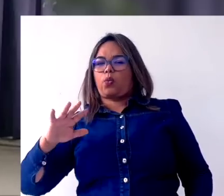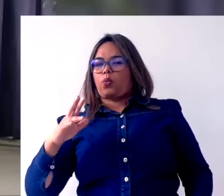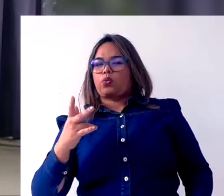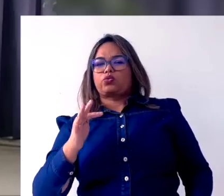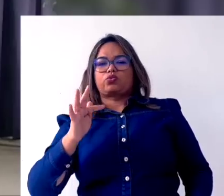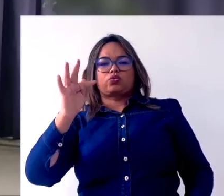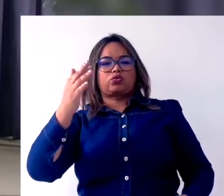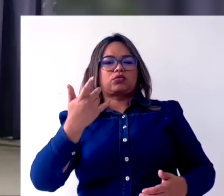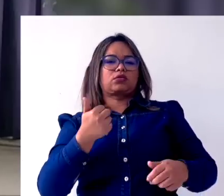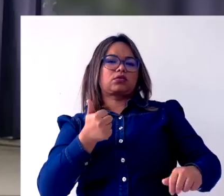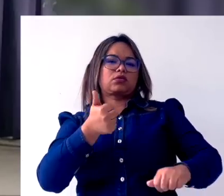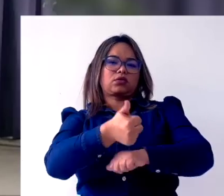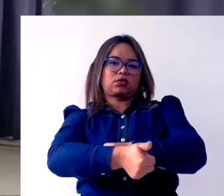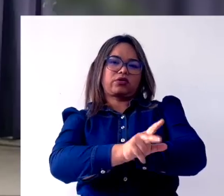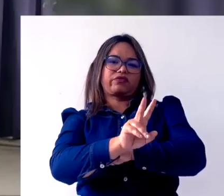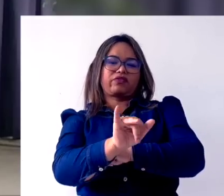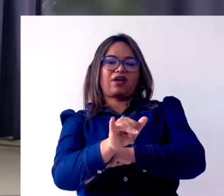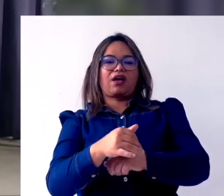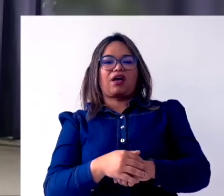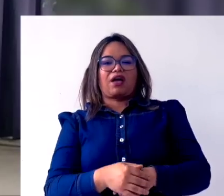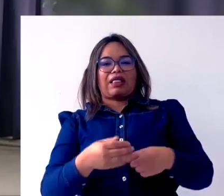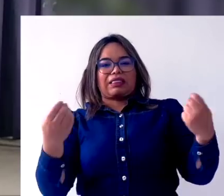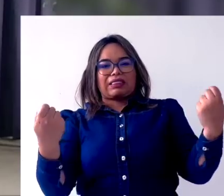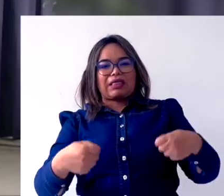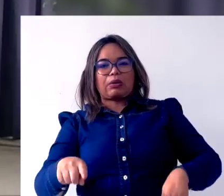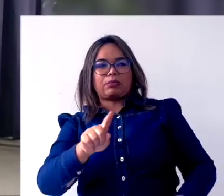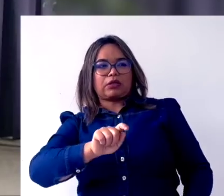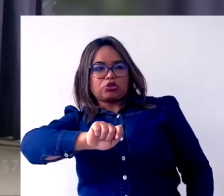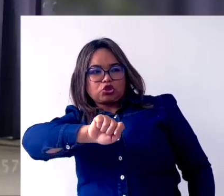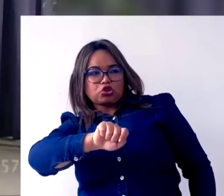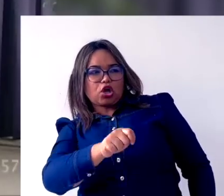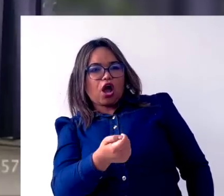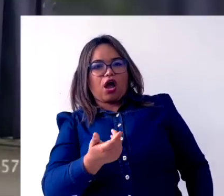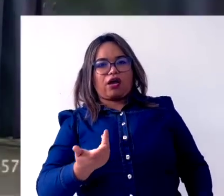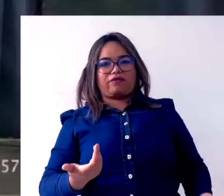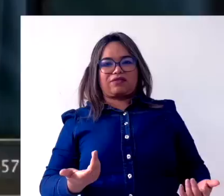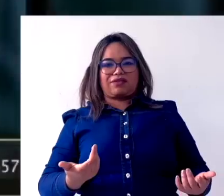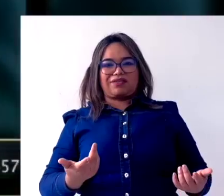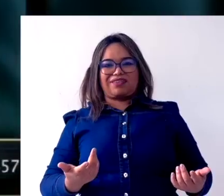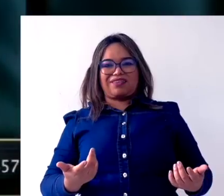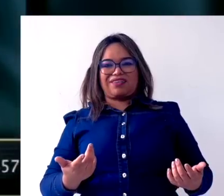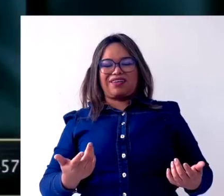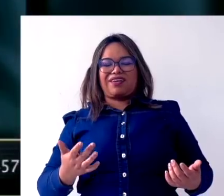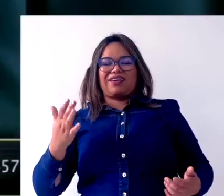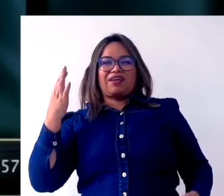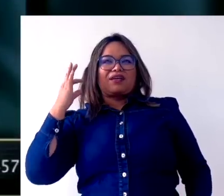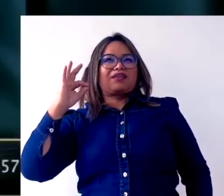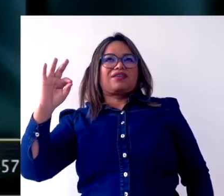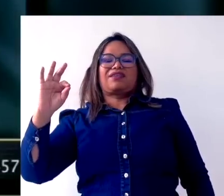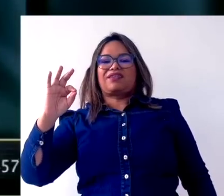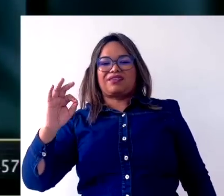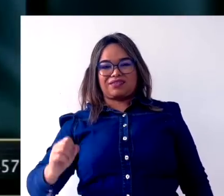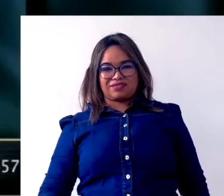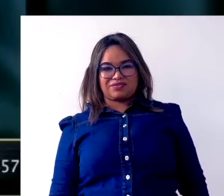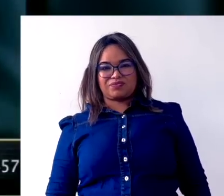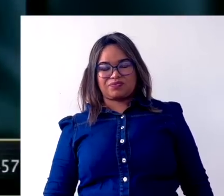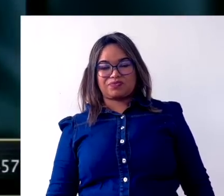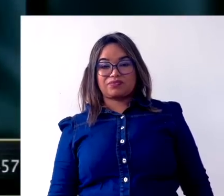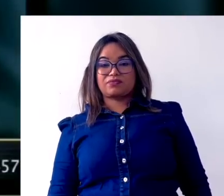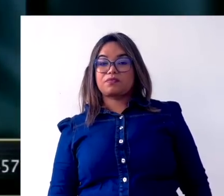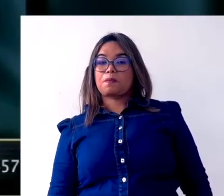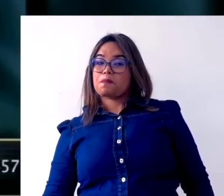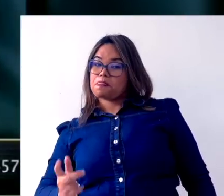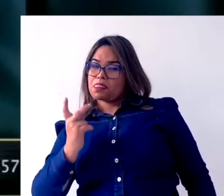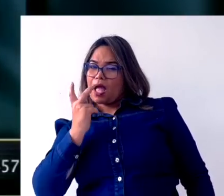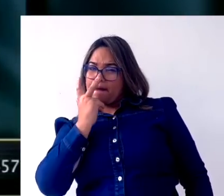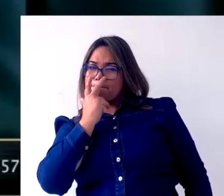vamos precisar de chaves, não vamos precisar de nada. Vai ser ótimo. Parece claro, e isso é o